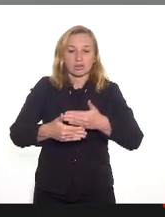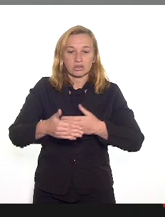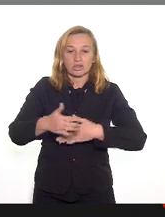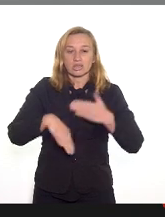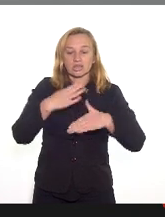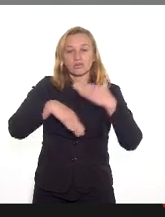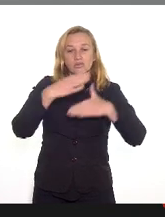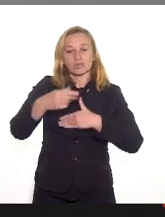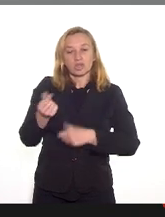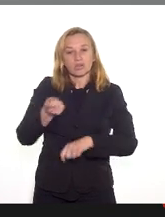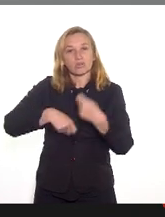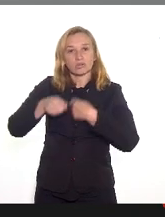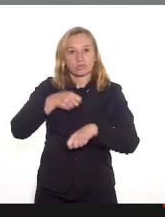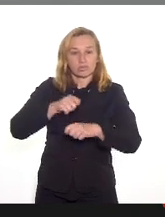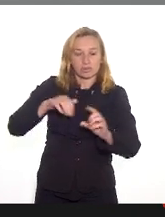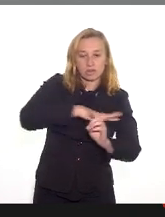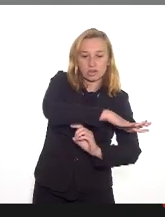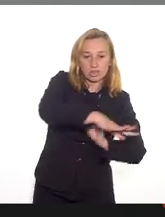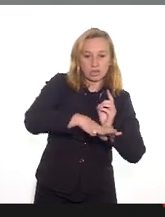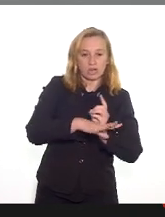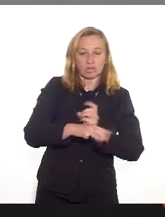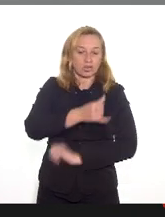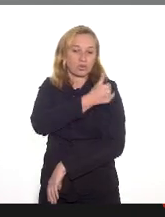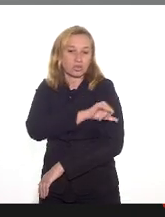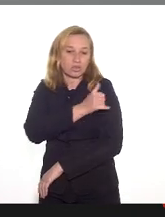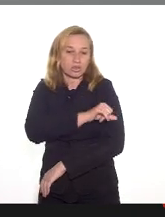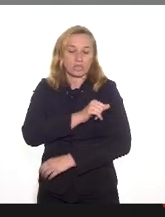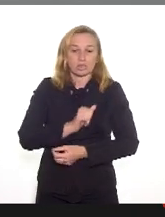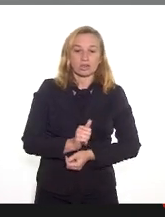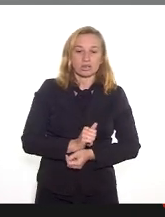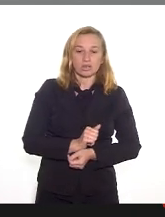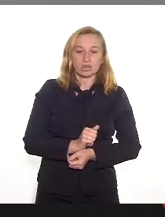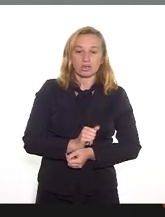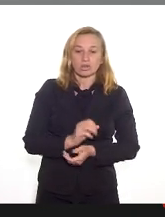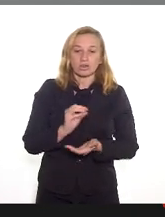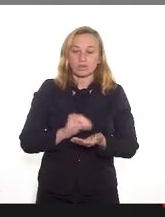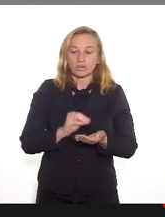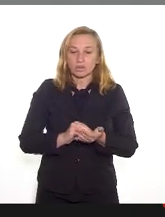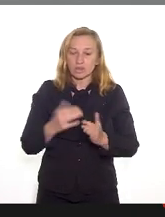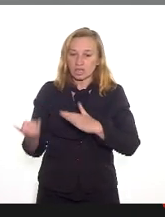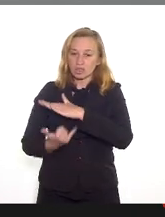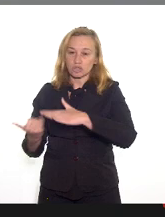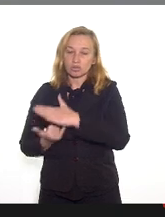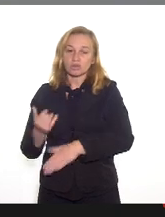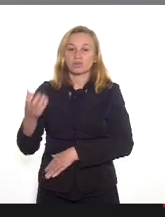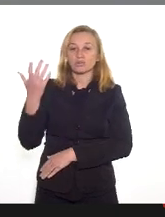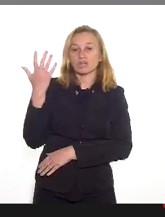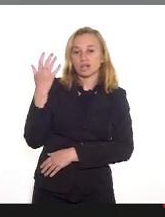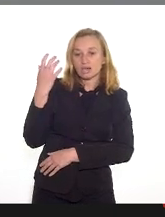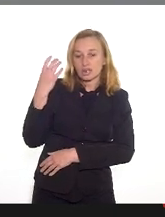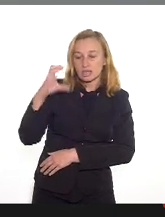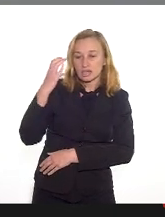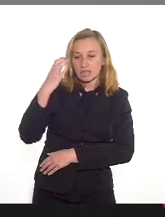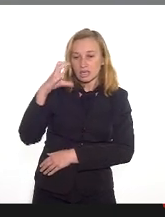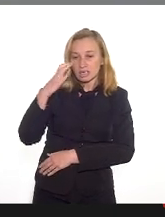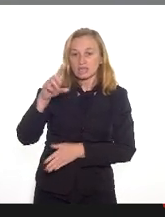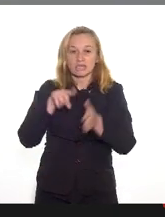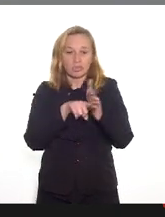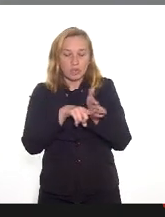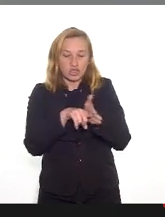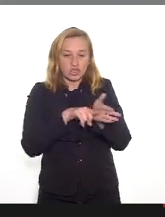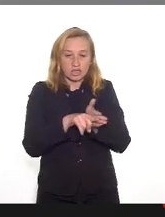desenvolvimento econômico e social do Rio de Janeiro sem o protagonismo, né, das instituições universitárias, da ciência, da pesquisa, que produzem conhecimento